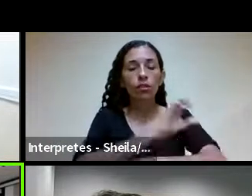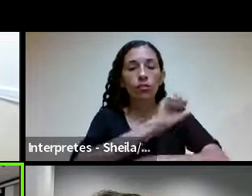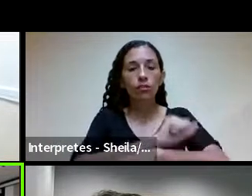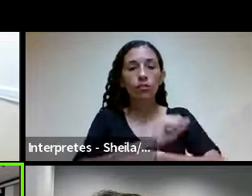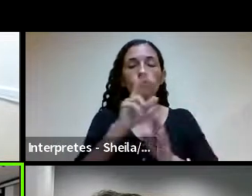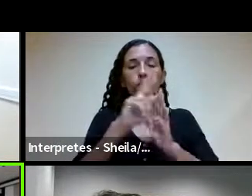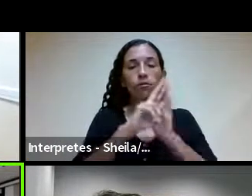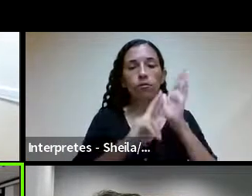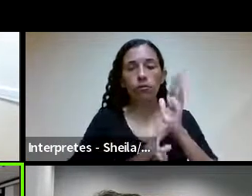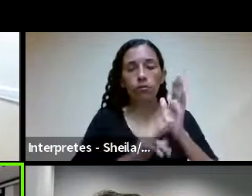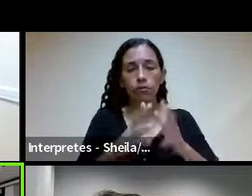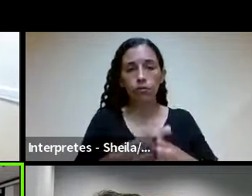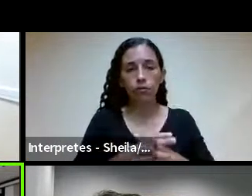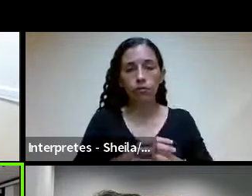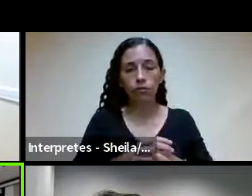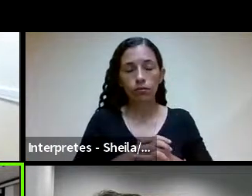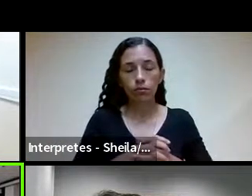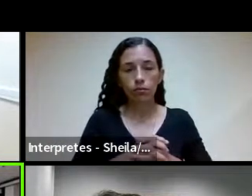palavra.